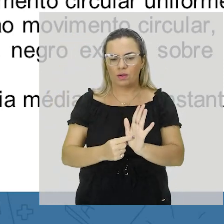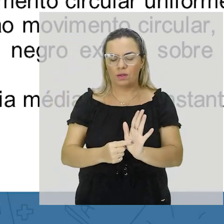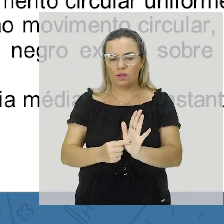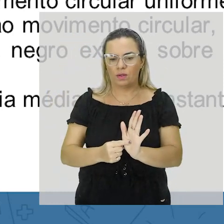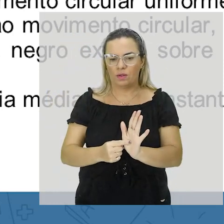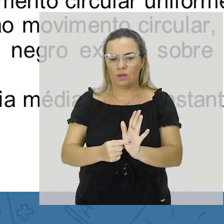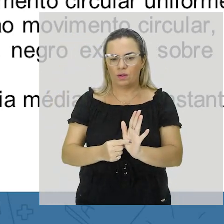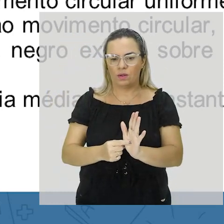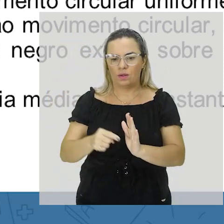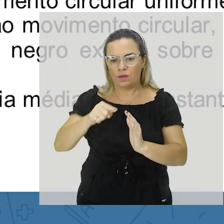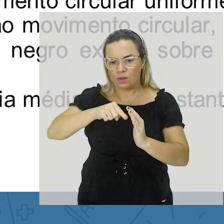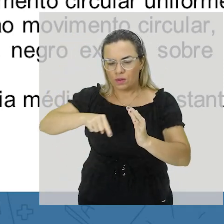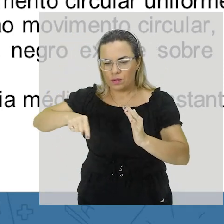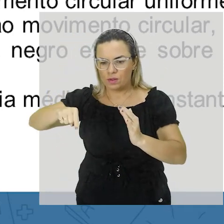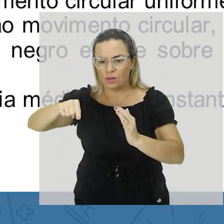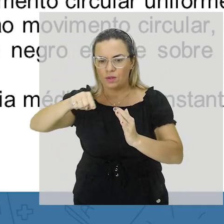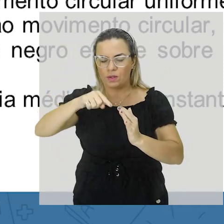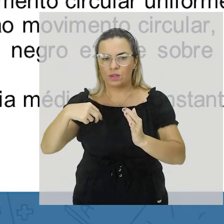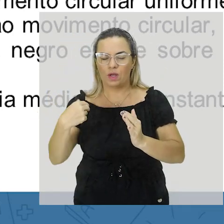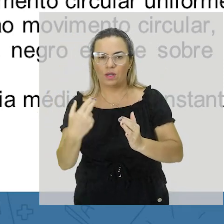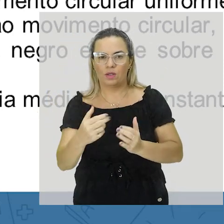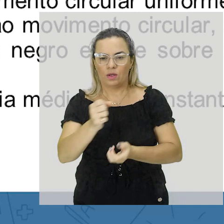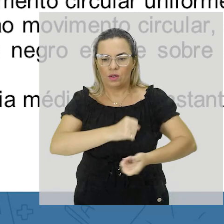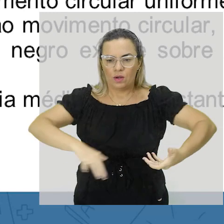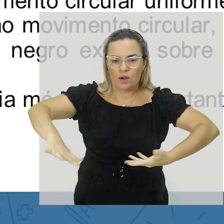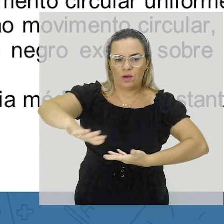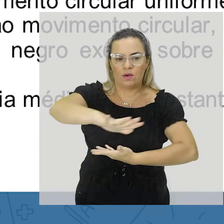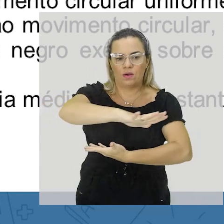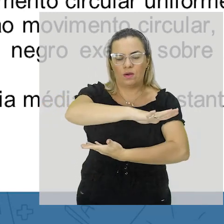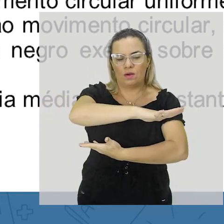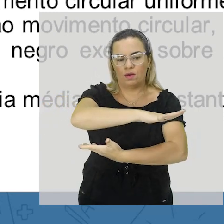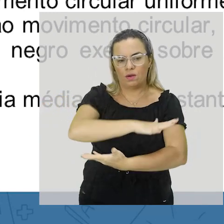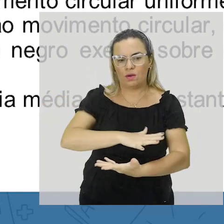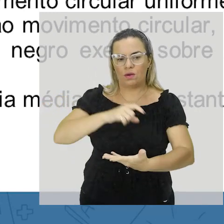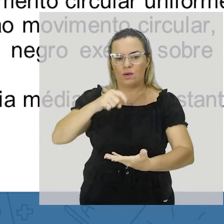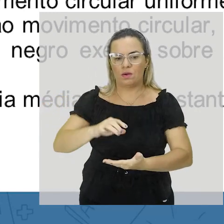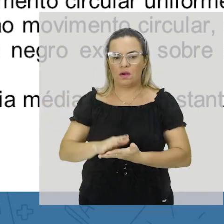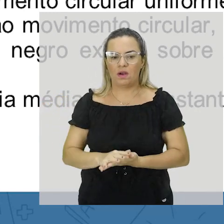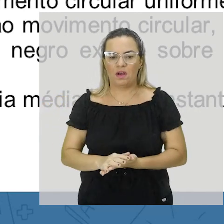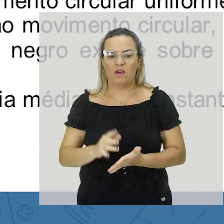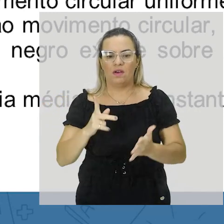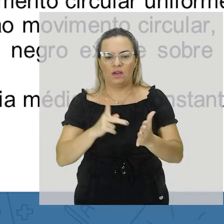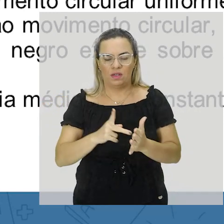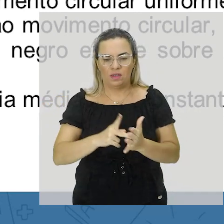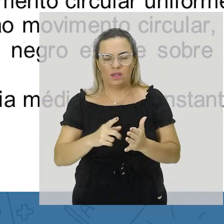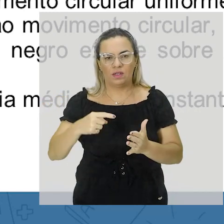que no centro da nossa galáxia, a Via Láctea, provavelmente exista um buraco negro